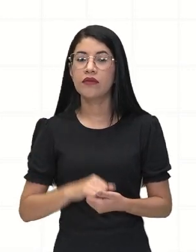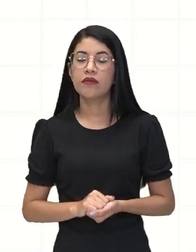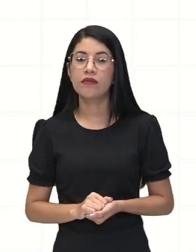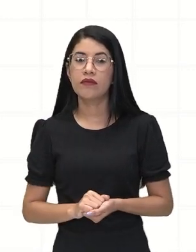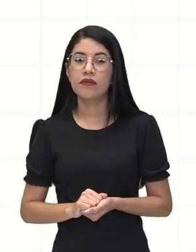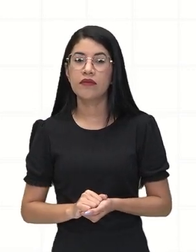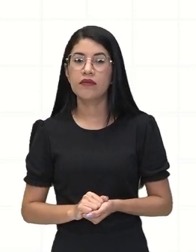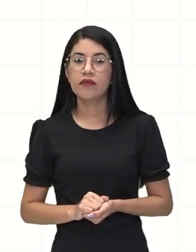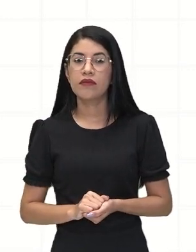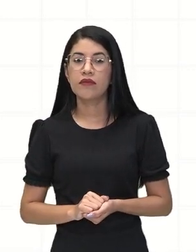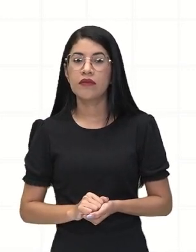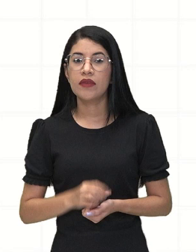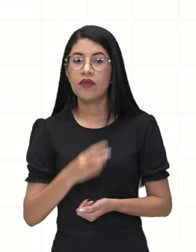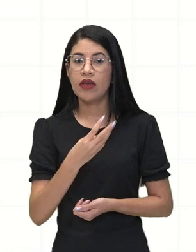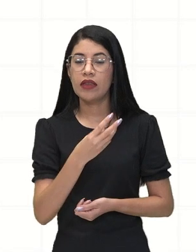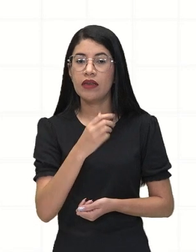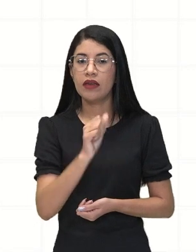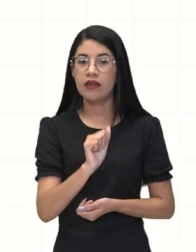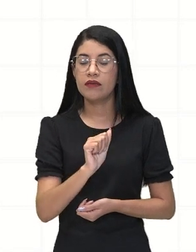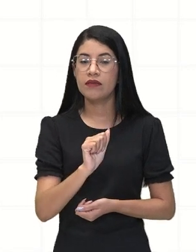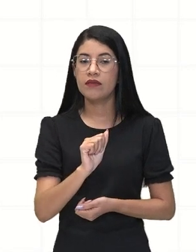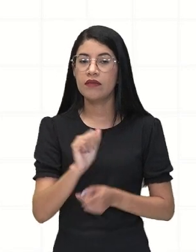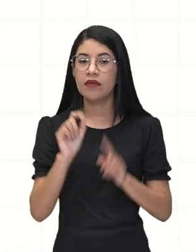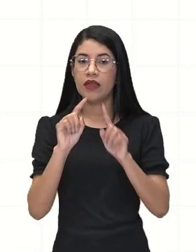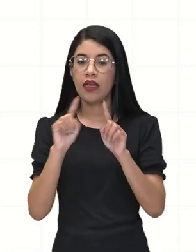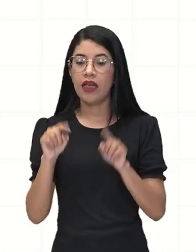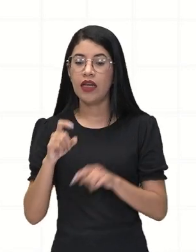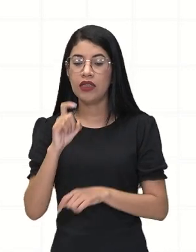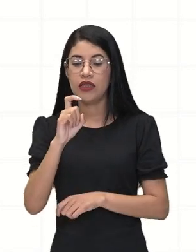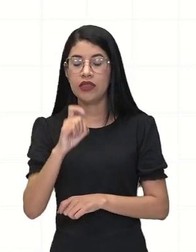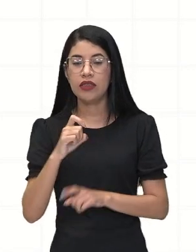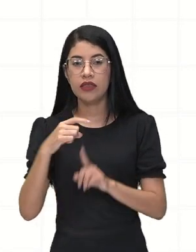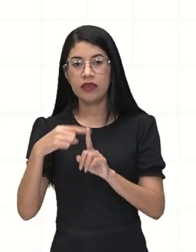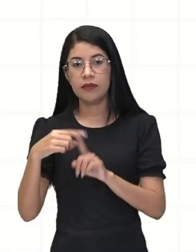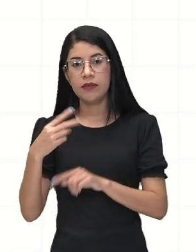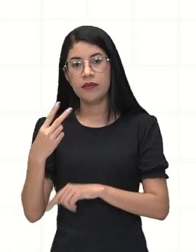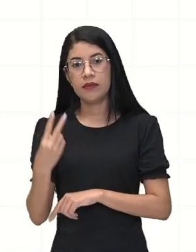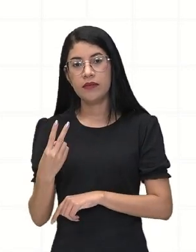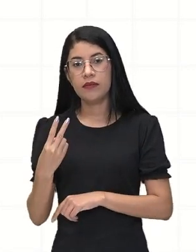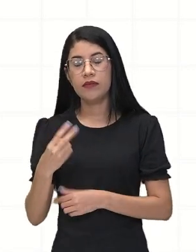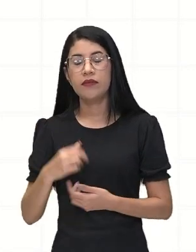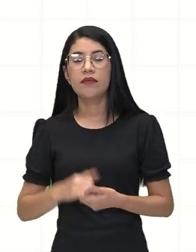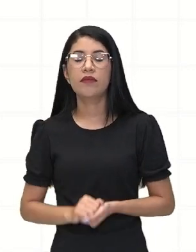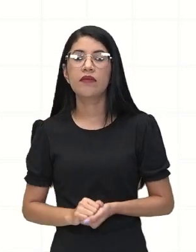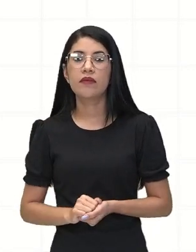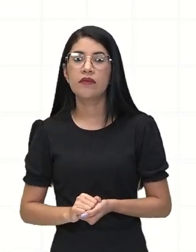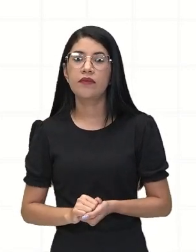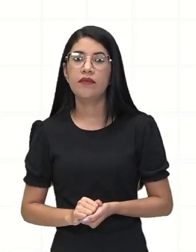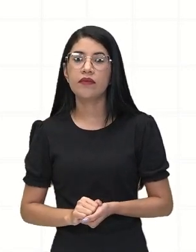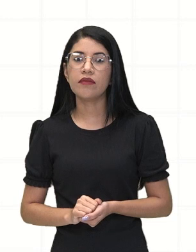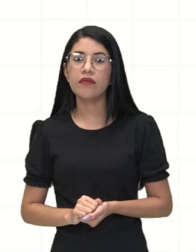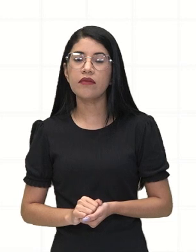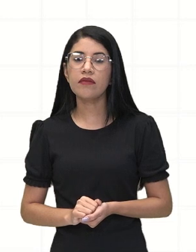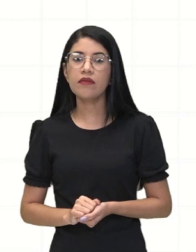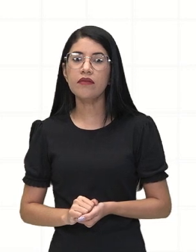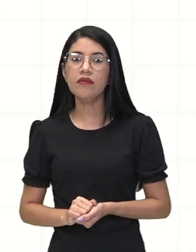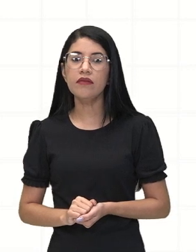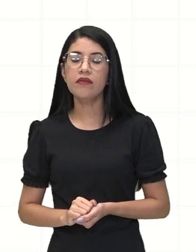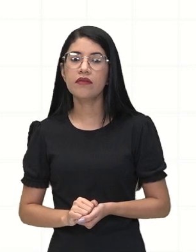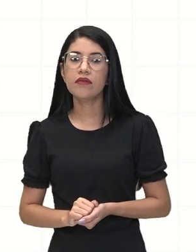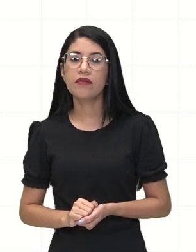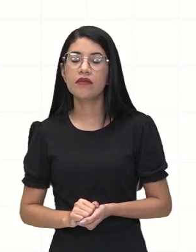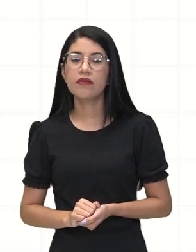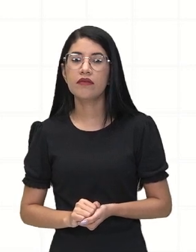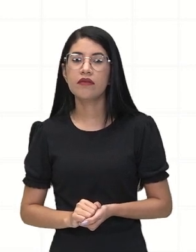3A vezes x mais 2. Ok? Se eu fizer o produto aqui, ó, só a título de